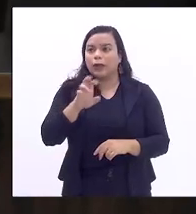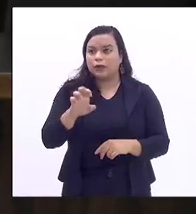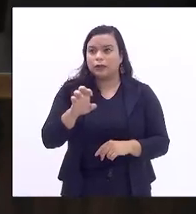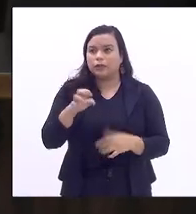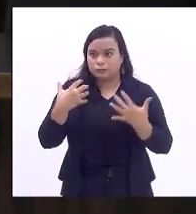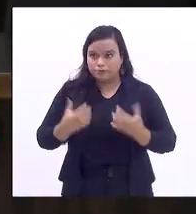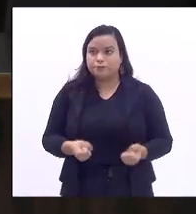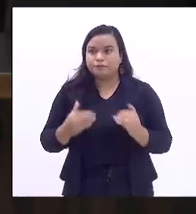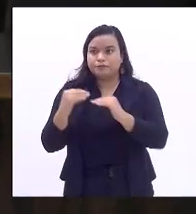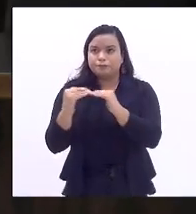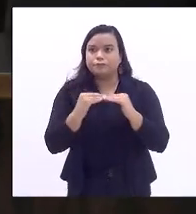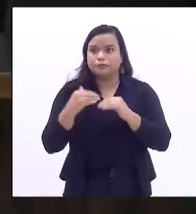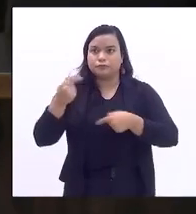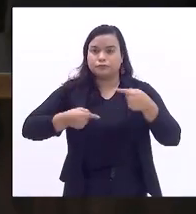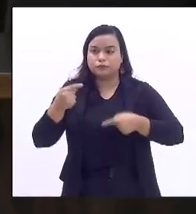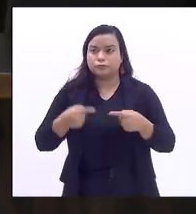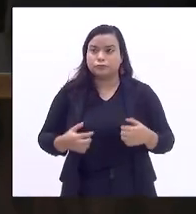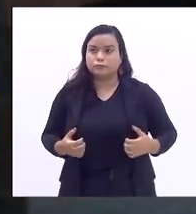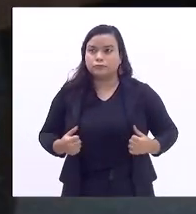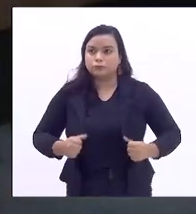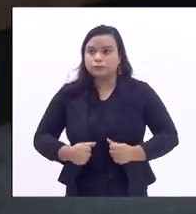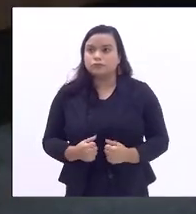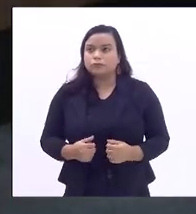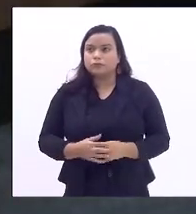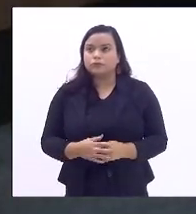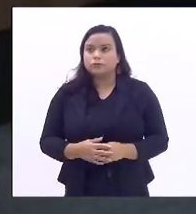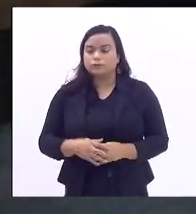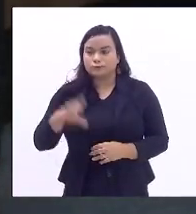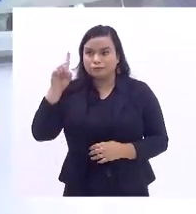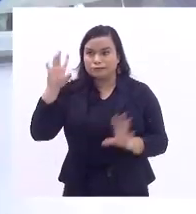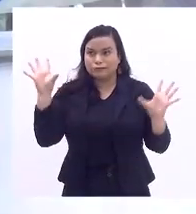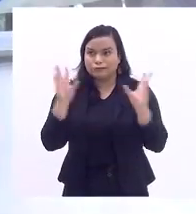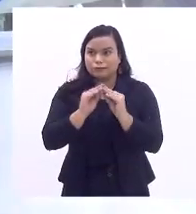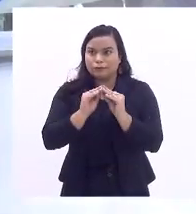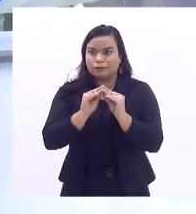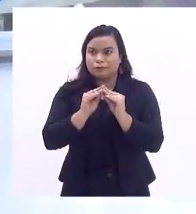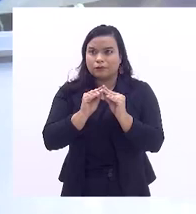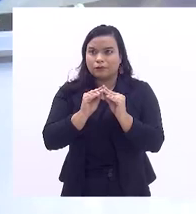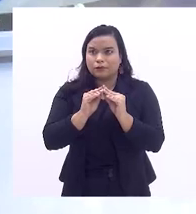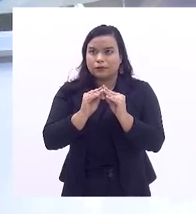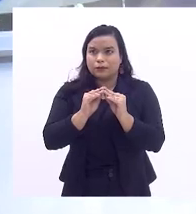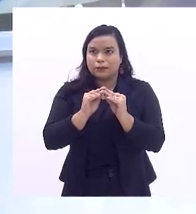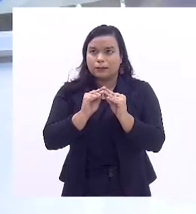discussão o rabo já médico e